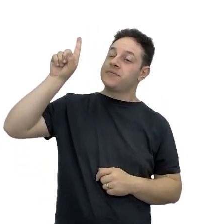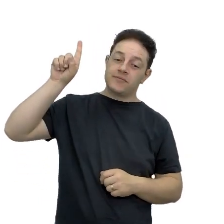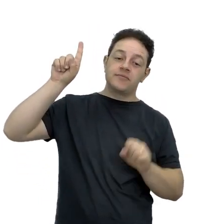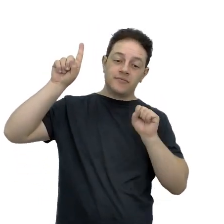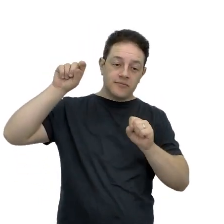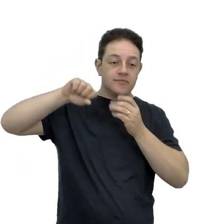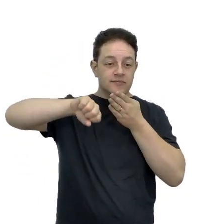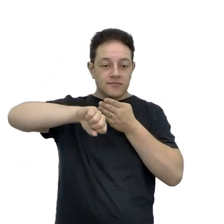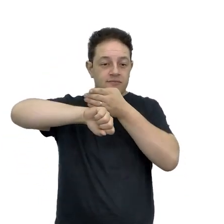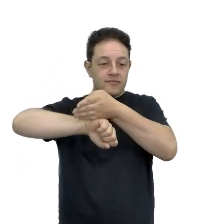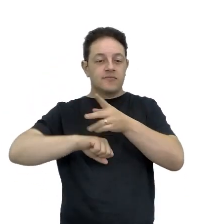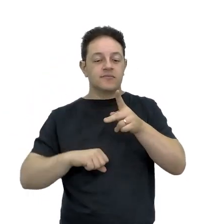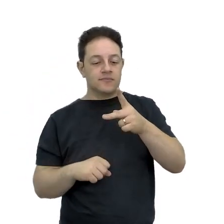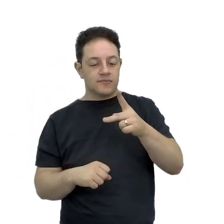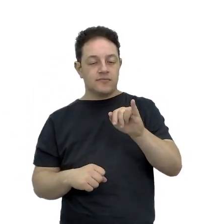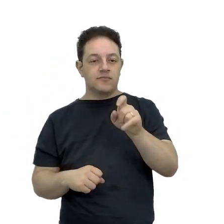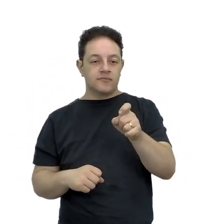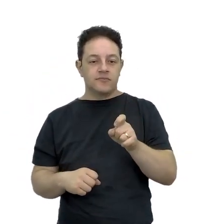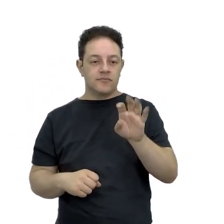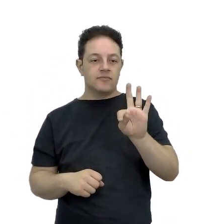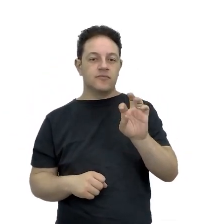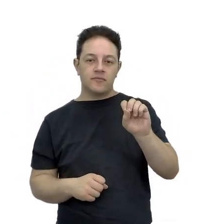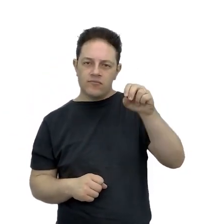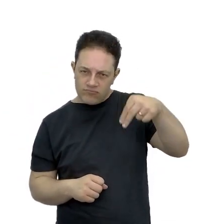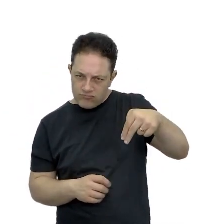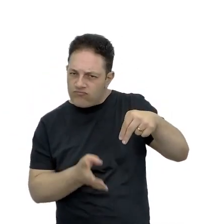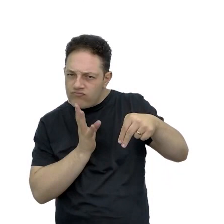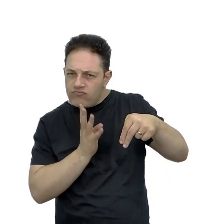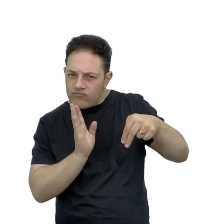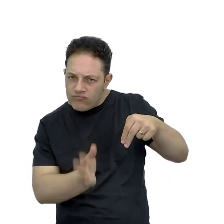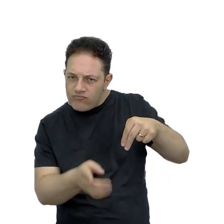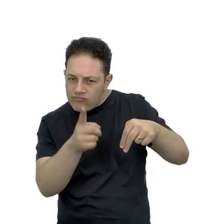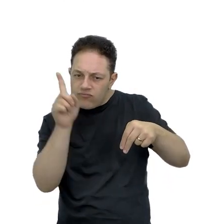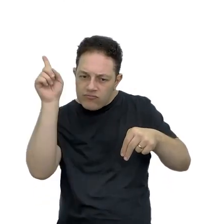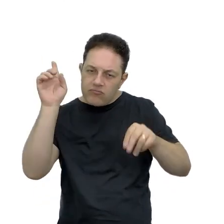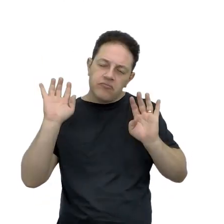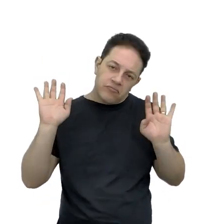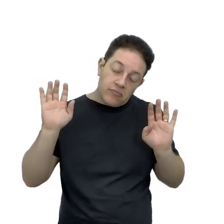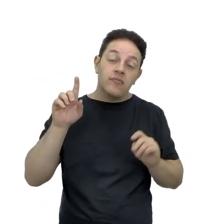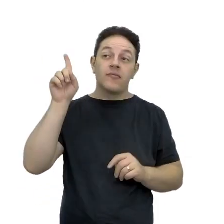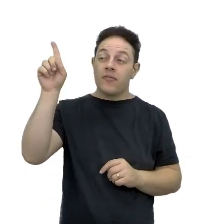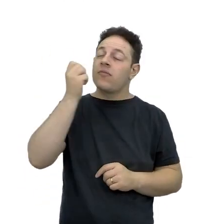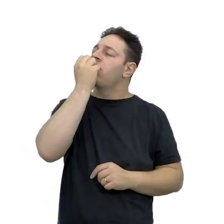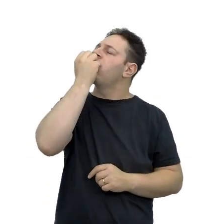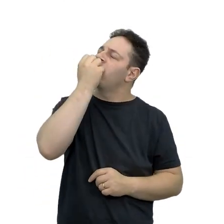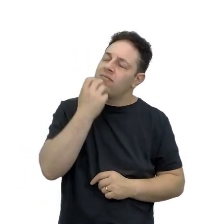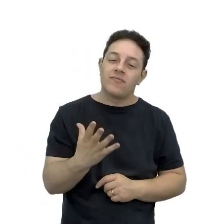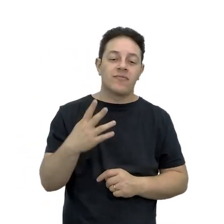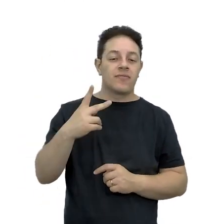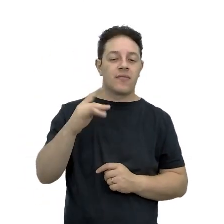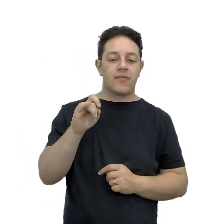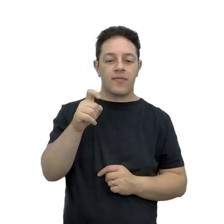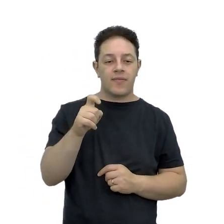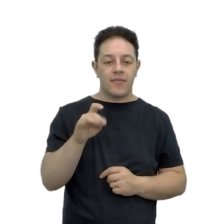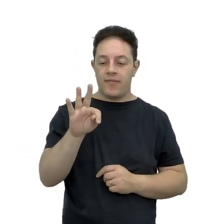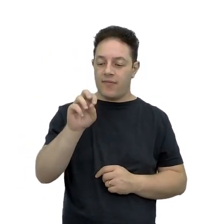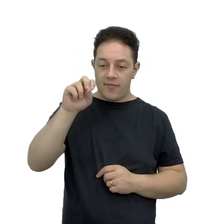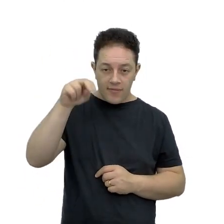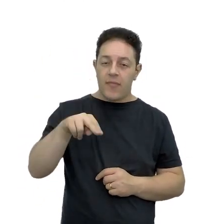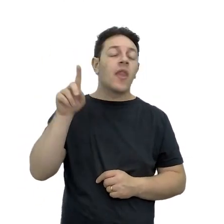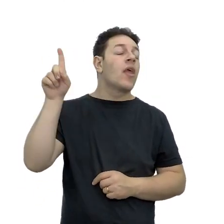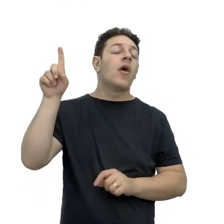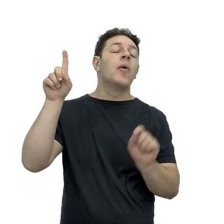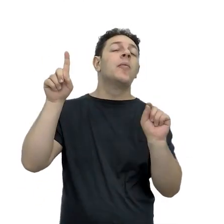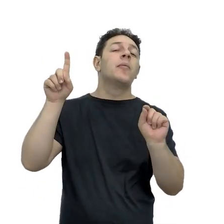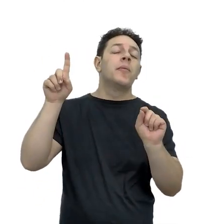o Pixtoon. Não sei se você já conhece essa ferramenta, mas o Pixtoon é uma